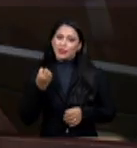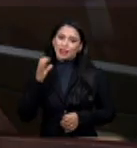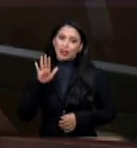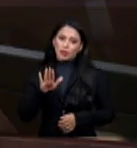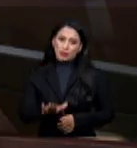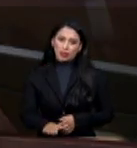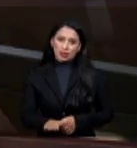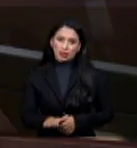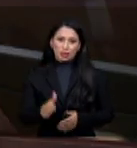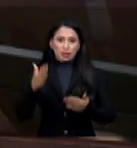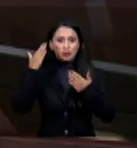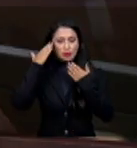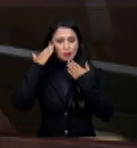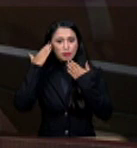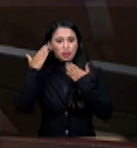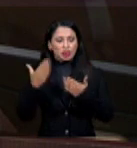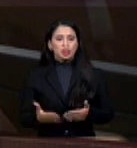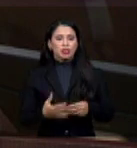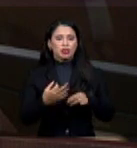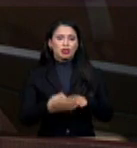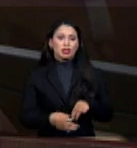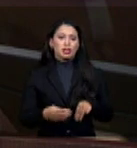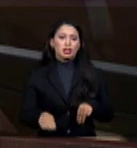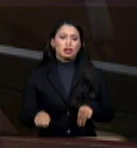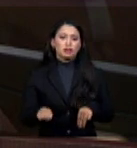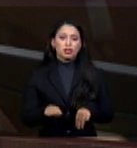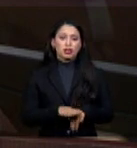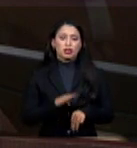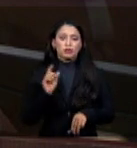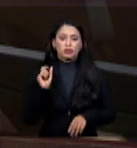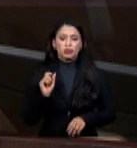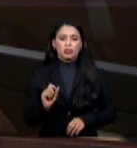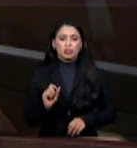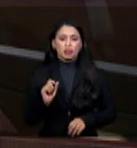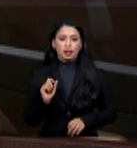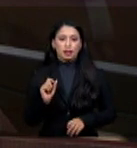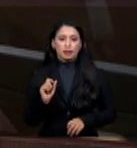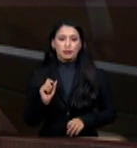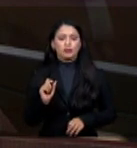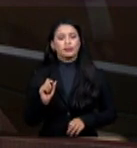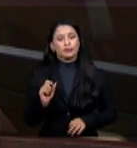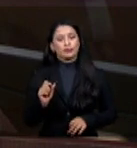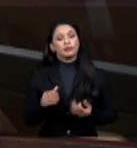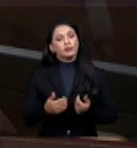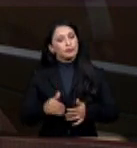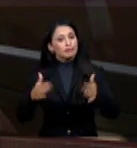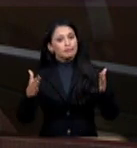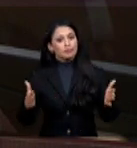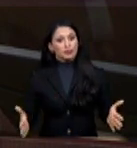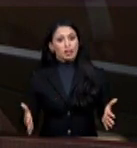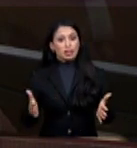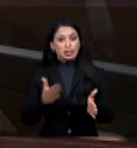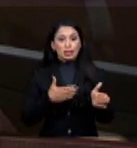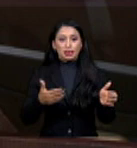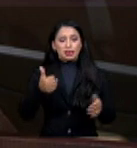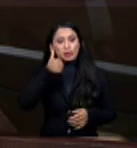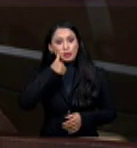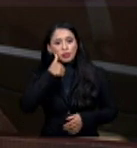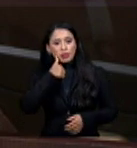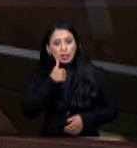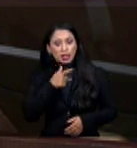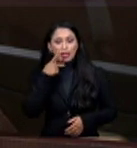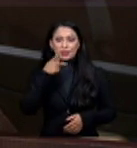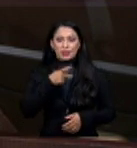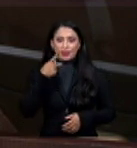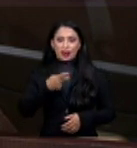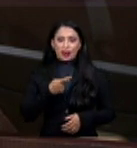obrigada, ministra Ellen, obrigada, ministros, ministra Carmen Lúcia, pelo convite tão generoso, por abrir esse espaço para tantas mulheres, tantas vozes. Boa tarde,